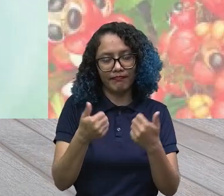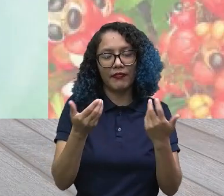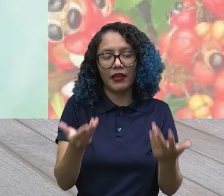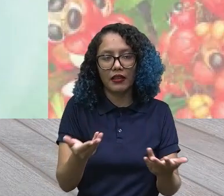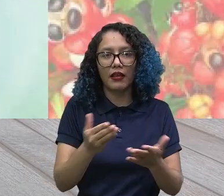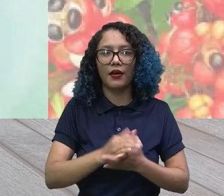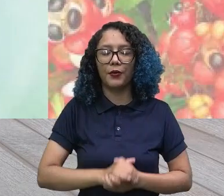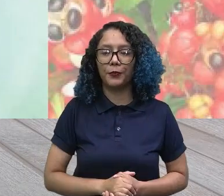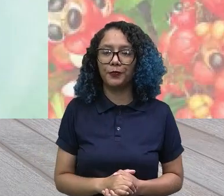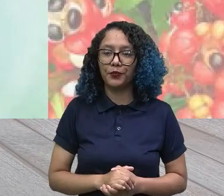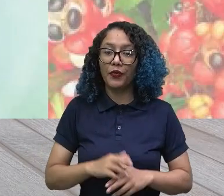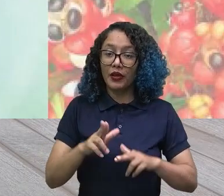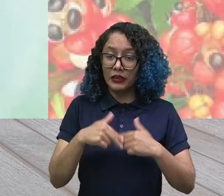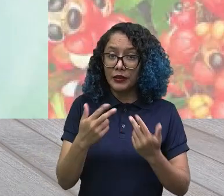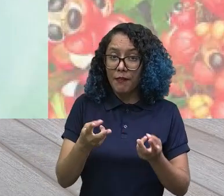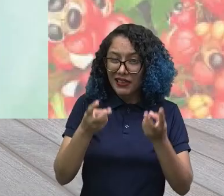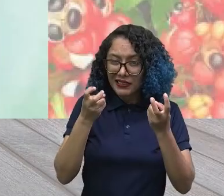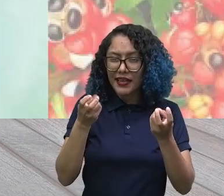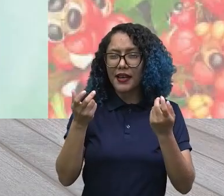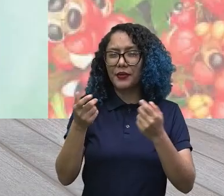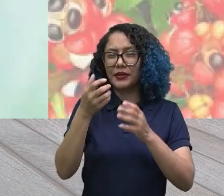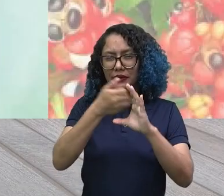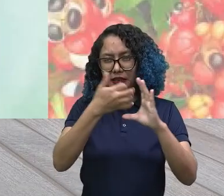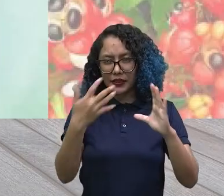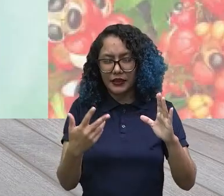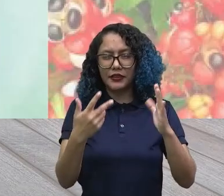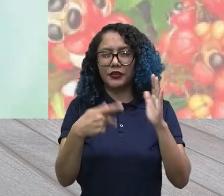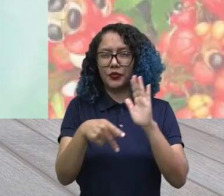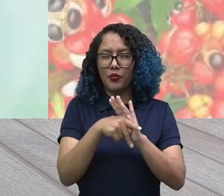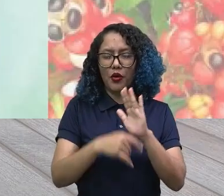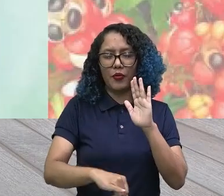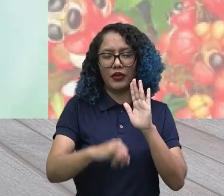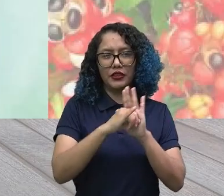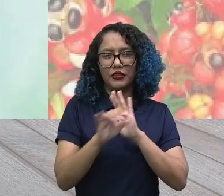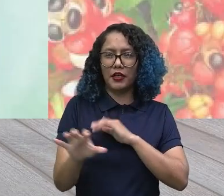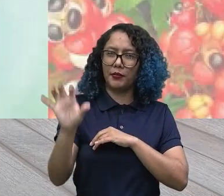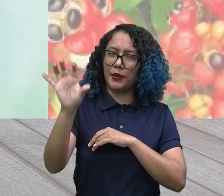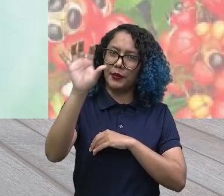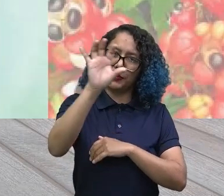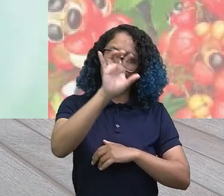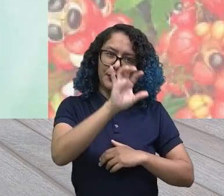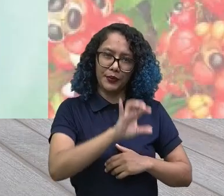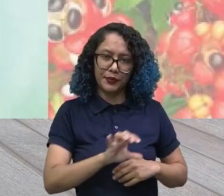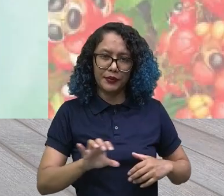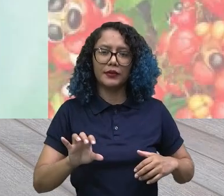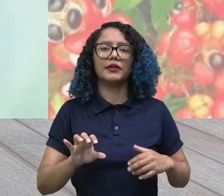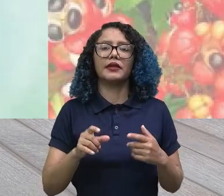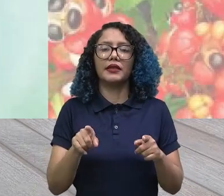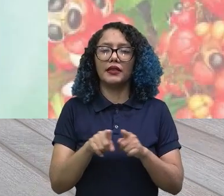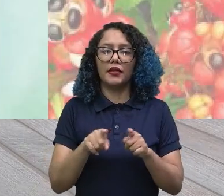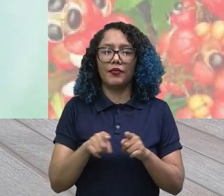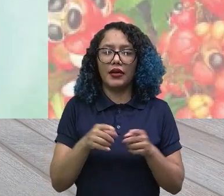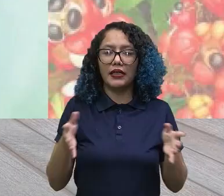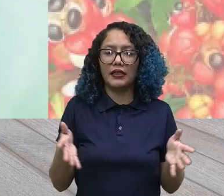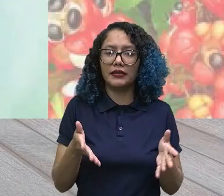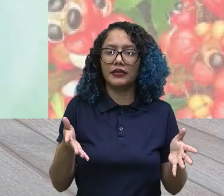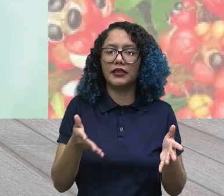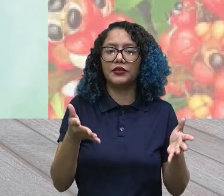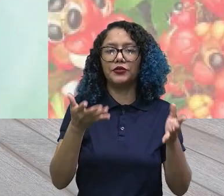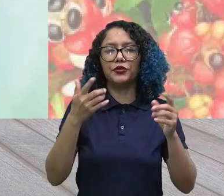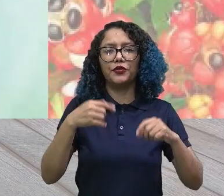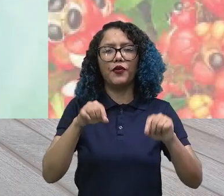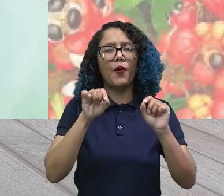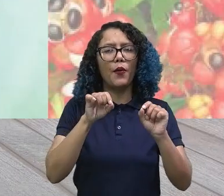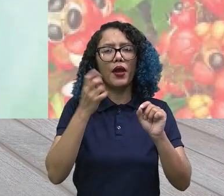essas características de identidades regionais, isso que acaba ajudando a aumentar a parte